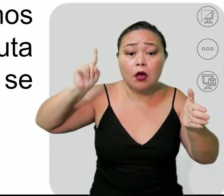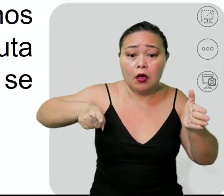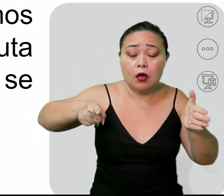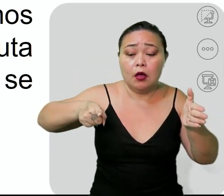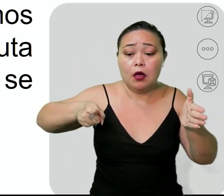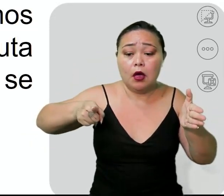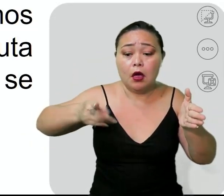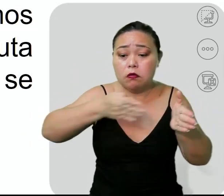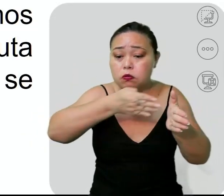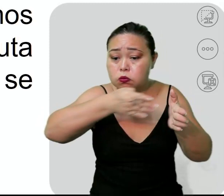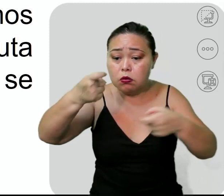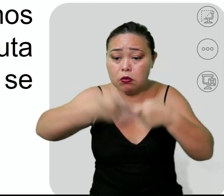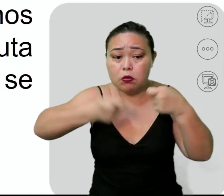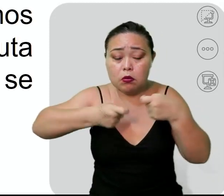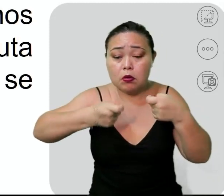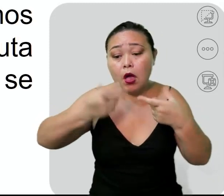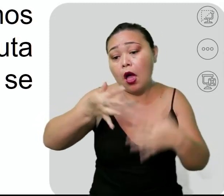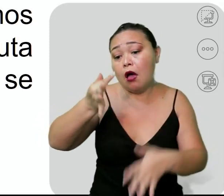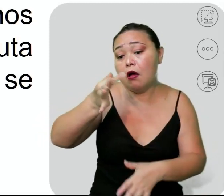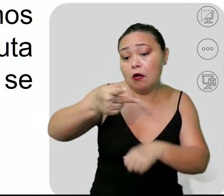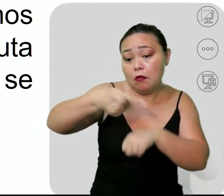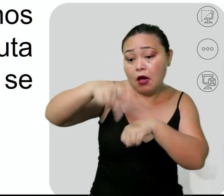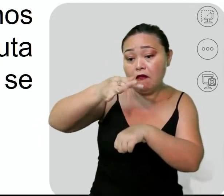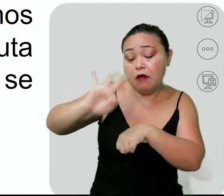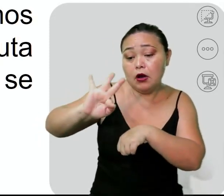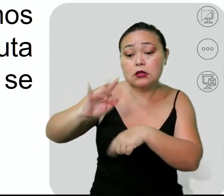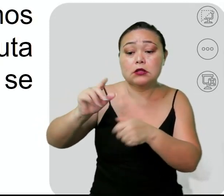guerra aconteceu entre França e Inglaterra.